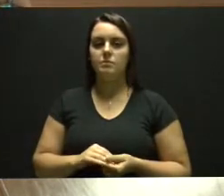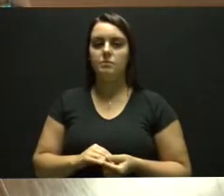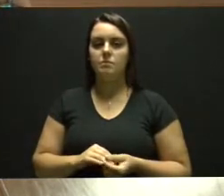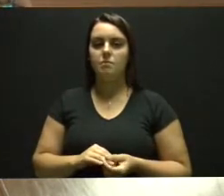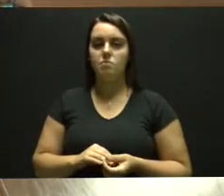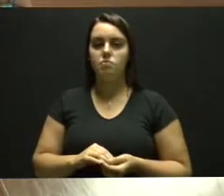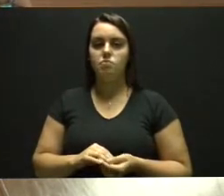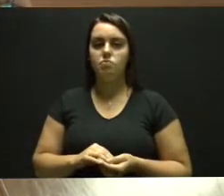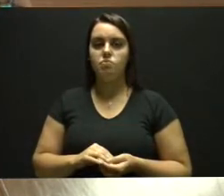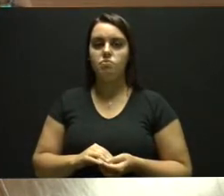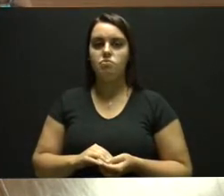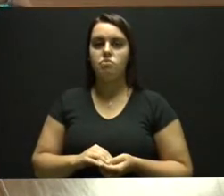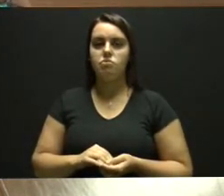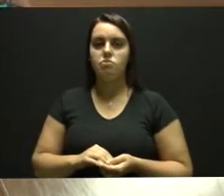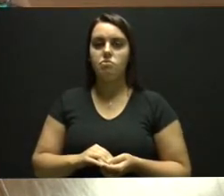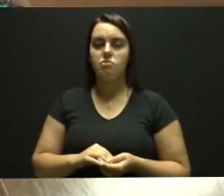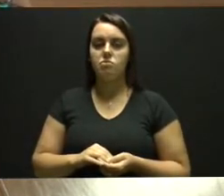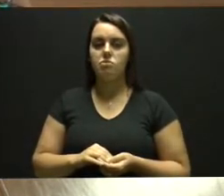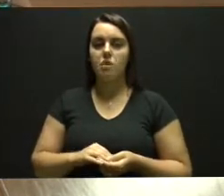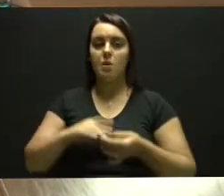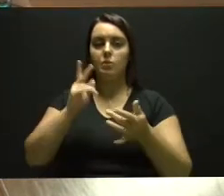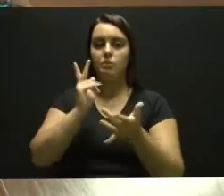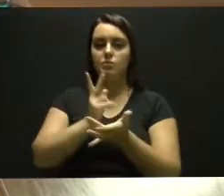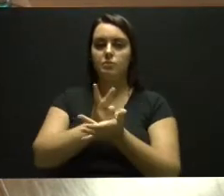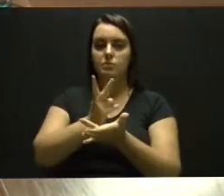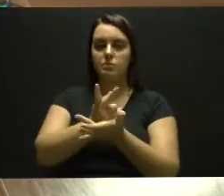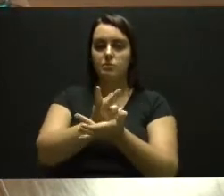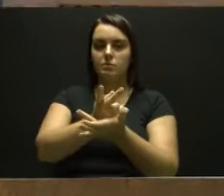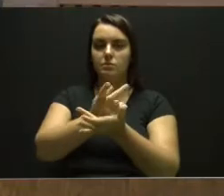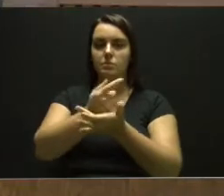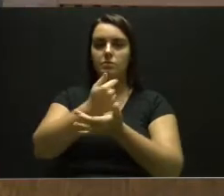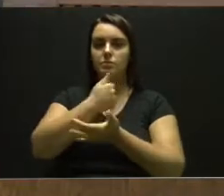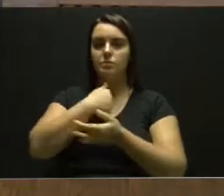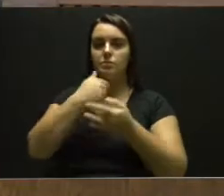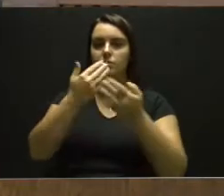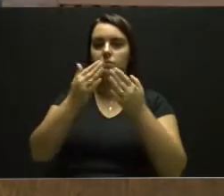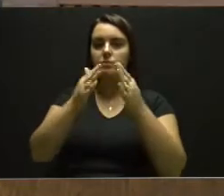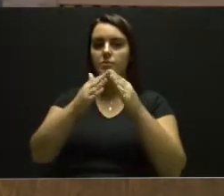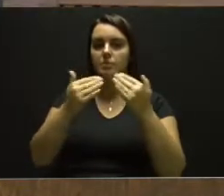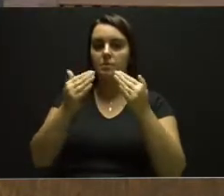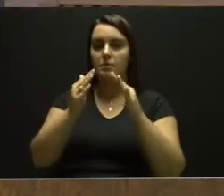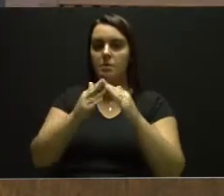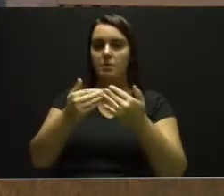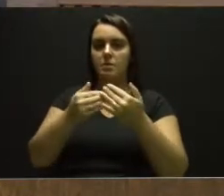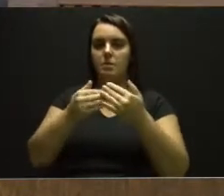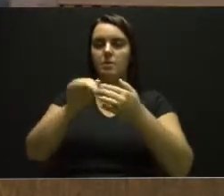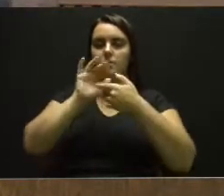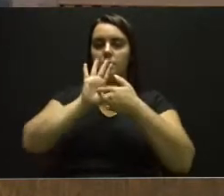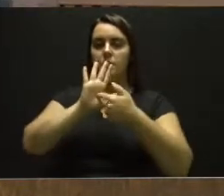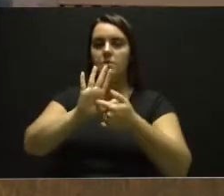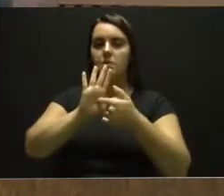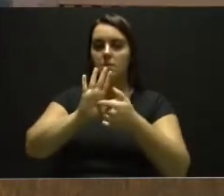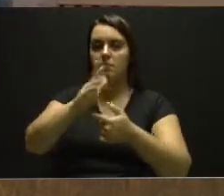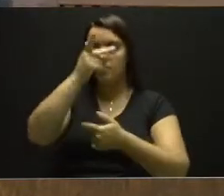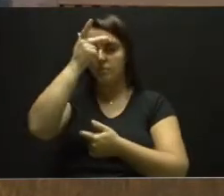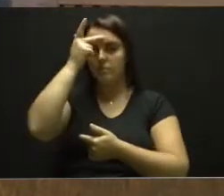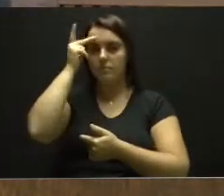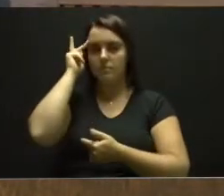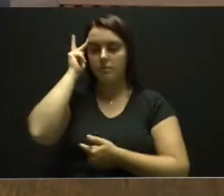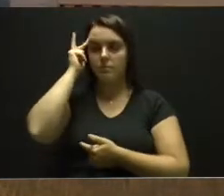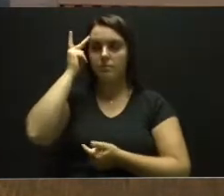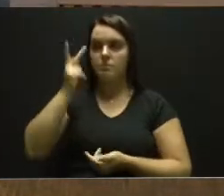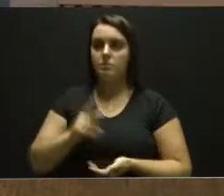dando prosseguimento à solenidade solicita ao cerimonial que proceda a apresentação dos homenageados